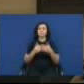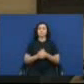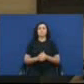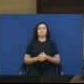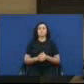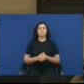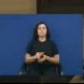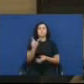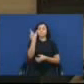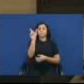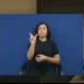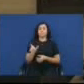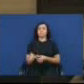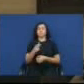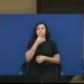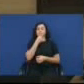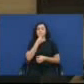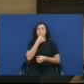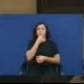é o senhor